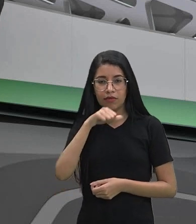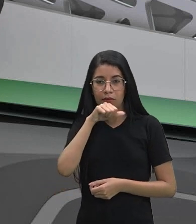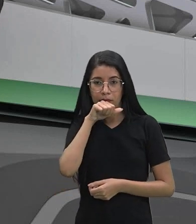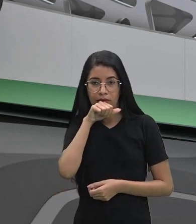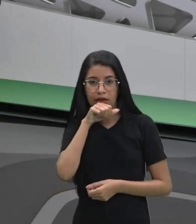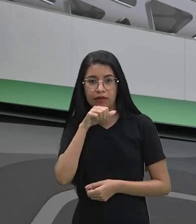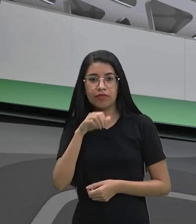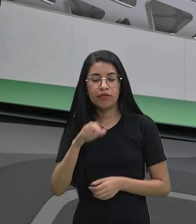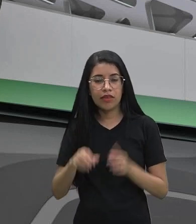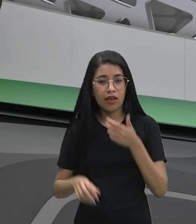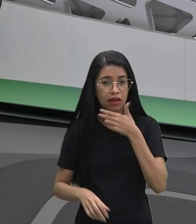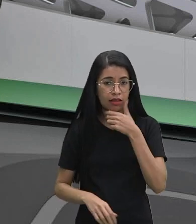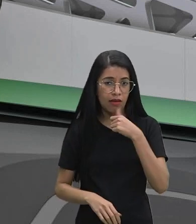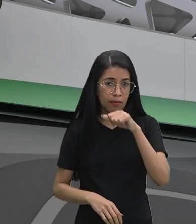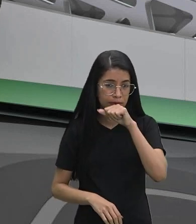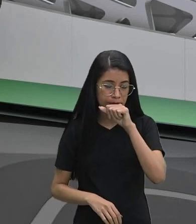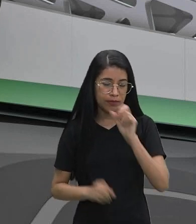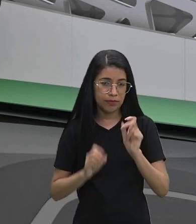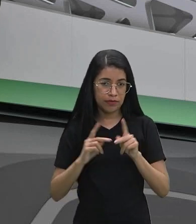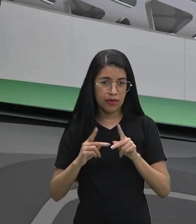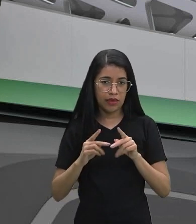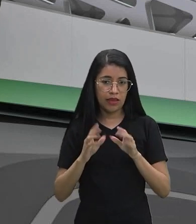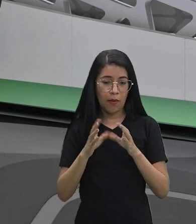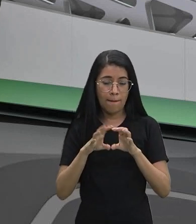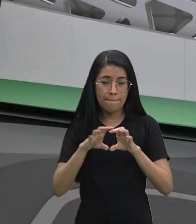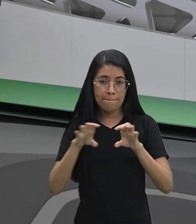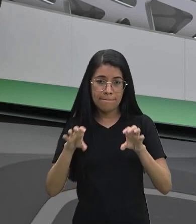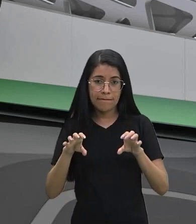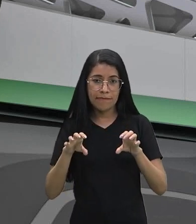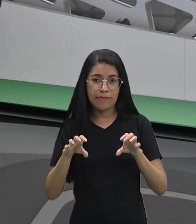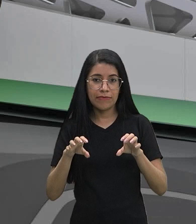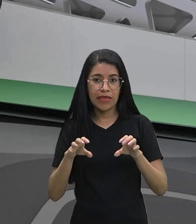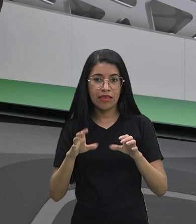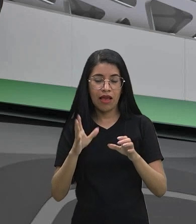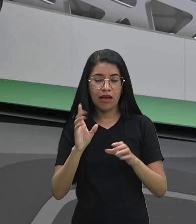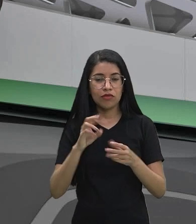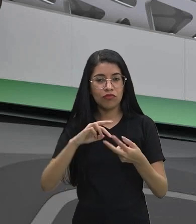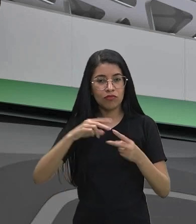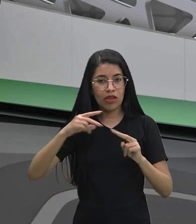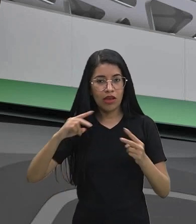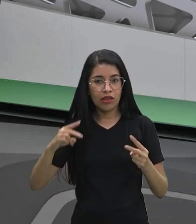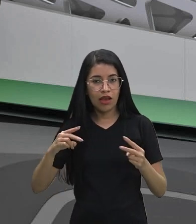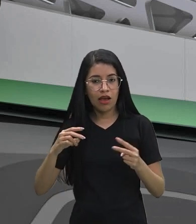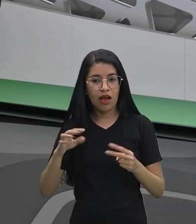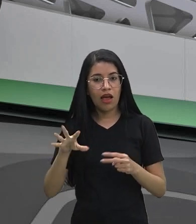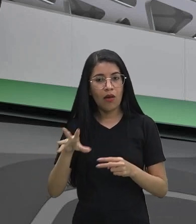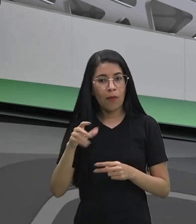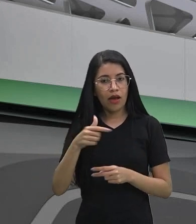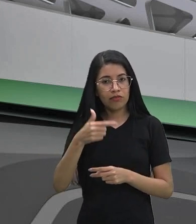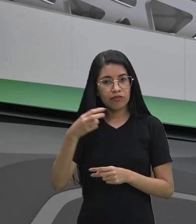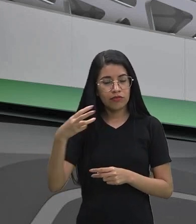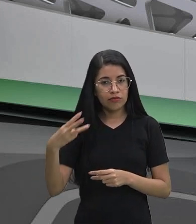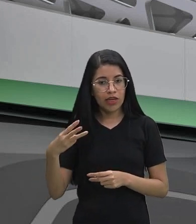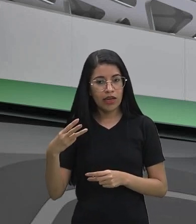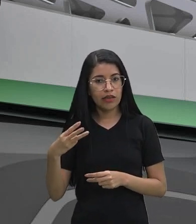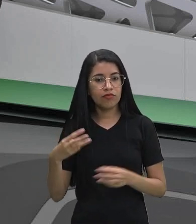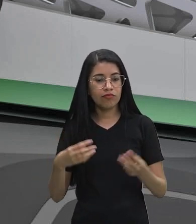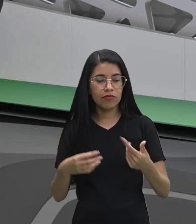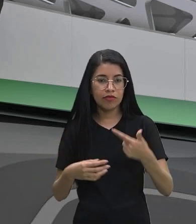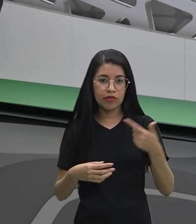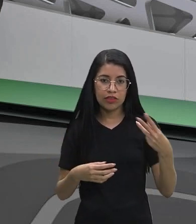do nosso pai e da nossa mãe. Metade do DNA é do papai e metade é de